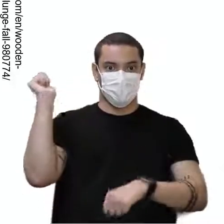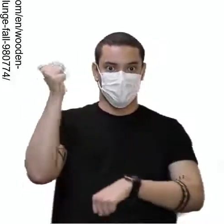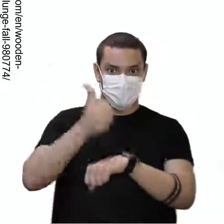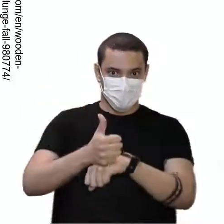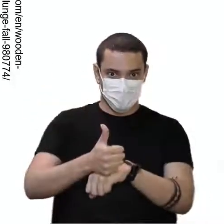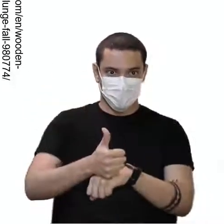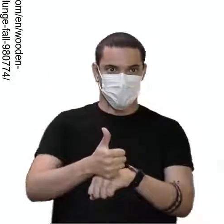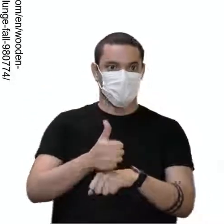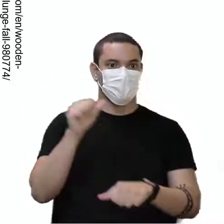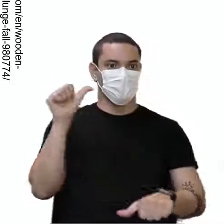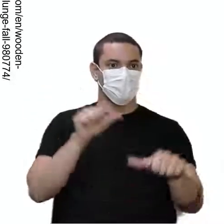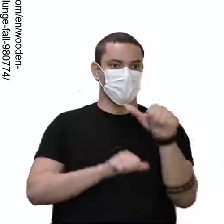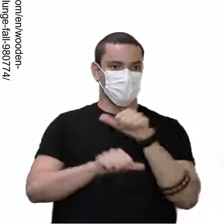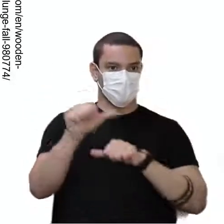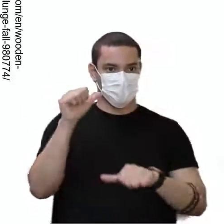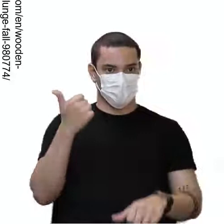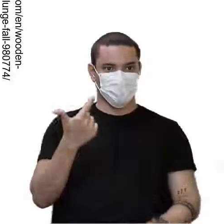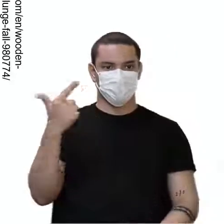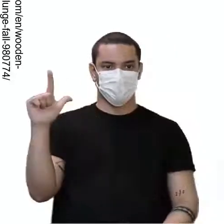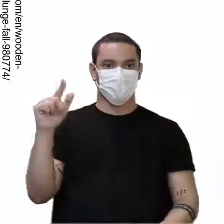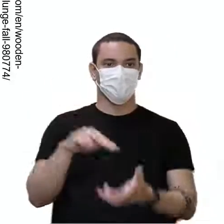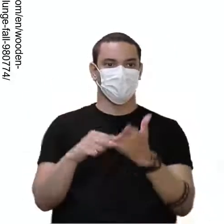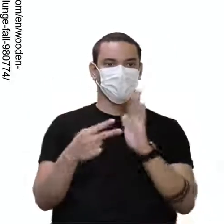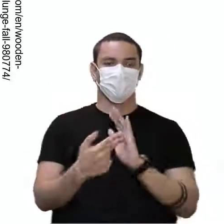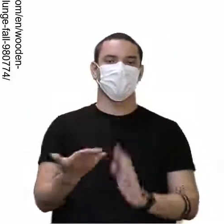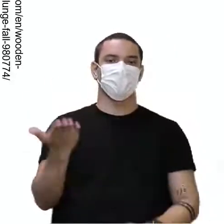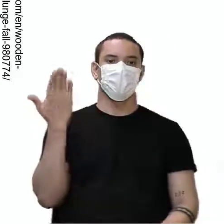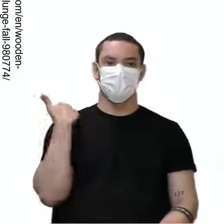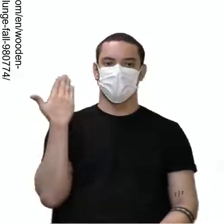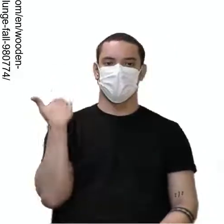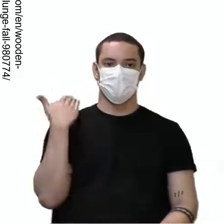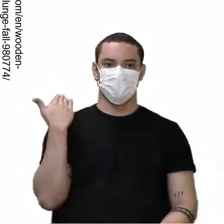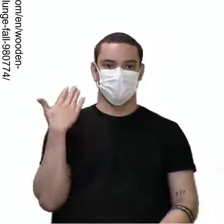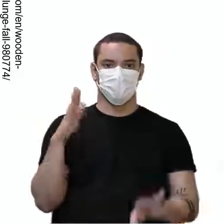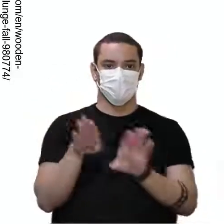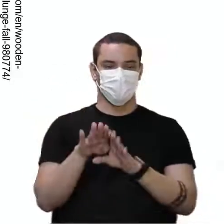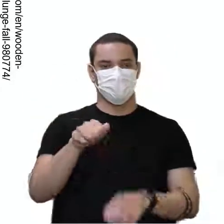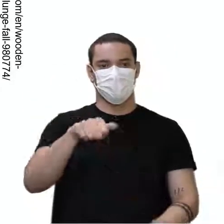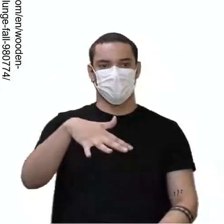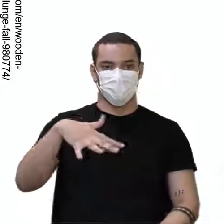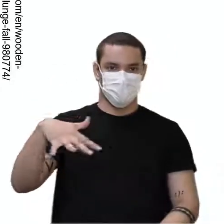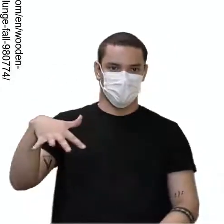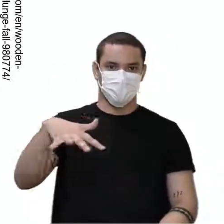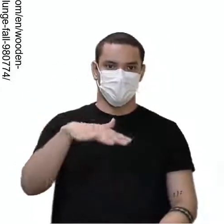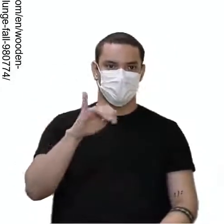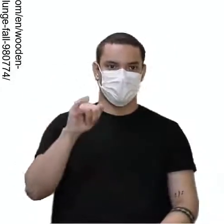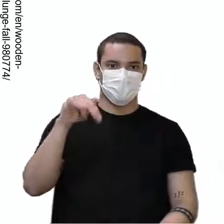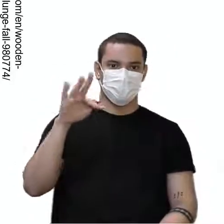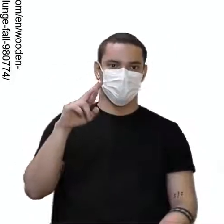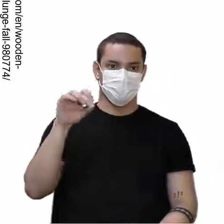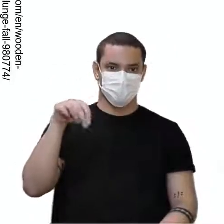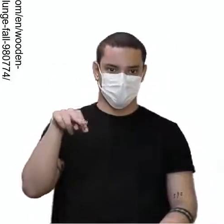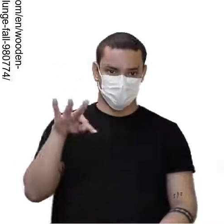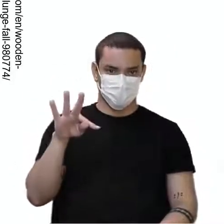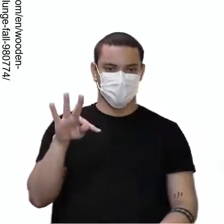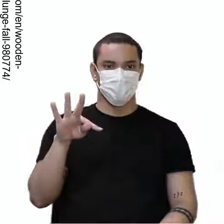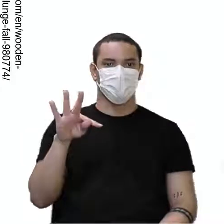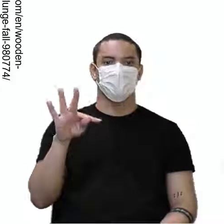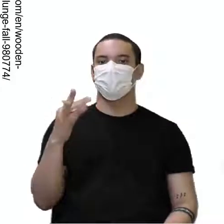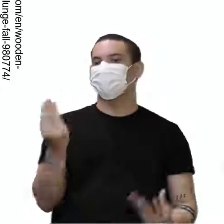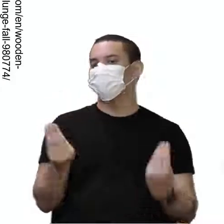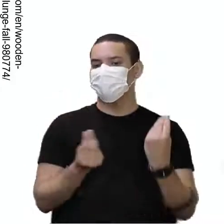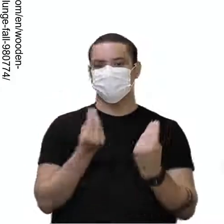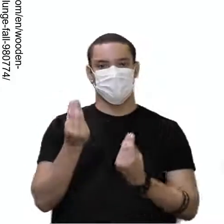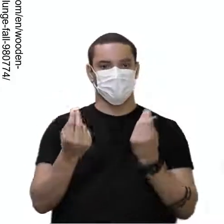que você vai transformar, vai ser o fall, que vai ter que ficar no particípio passado. E a situação é in front of someone. In front